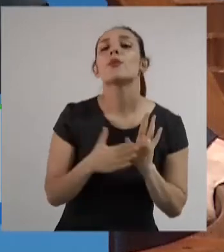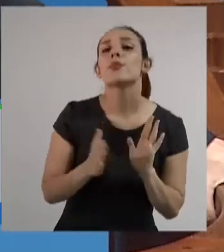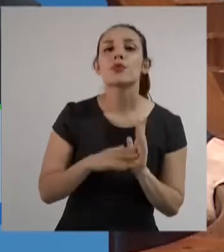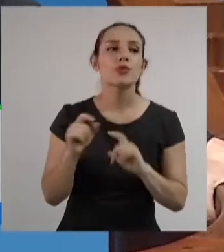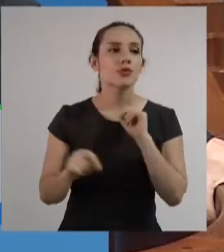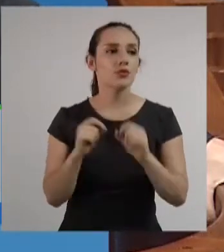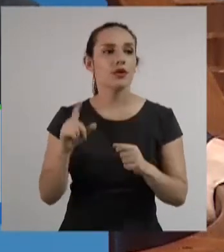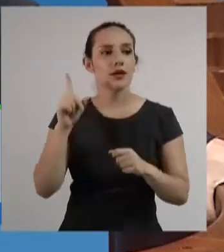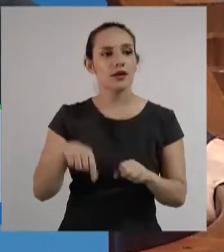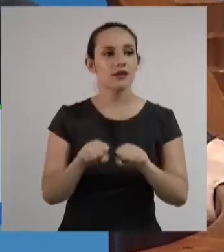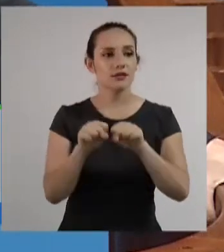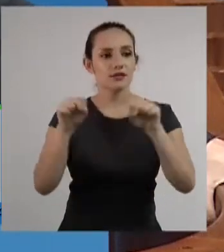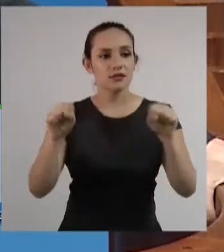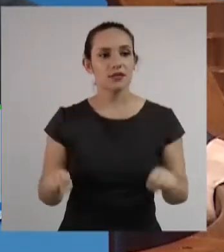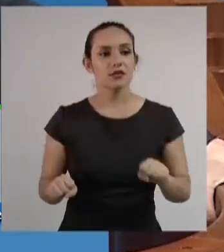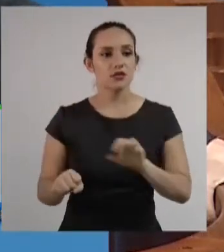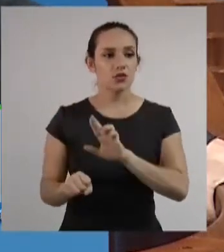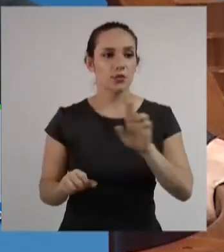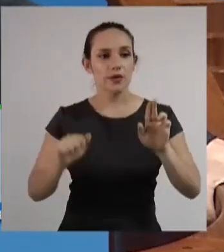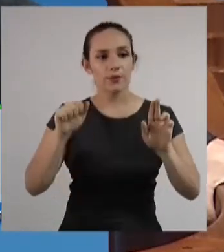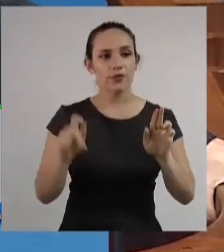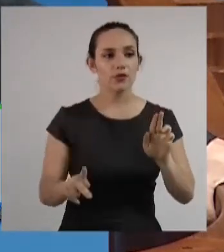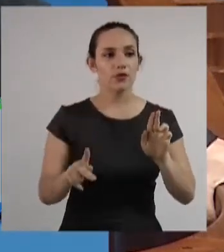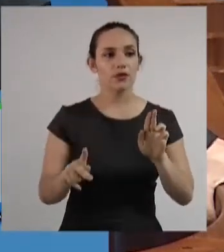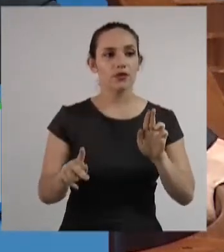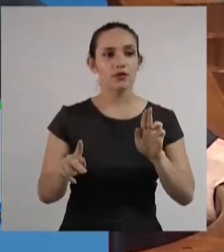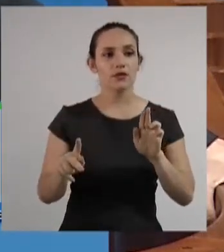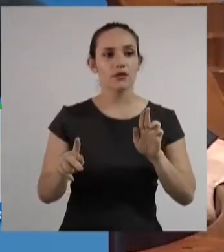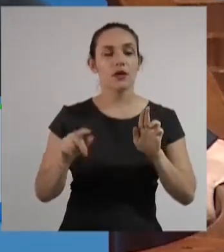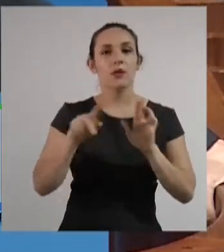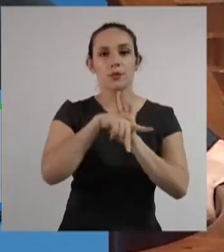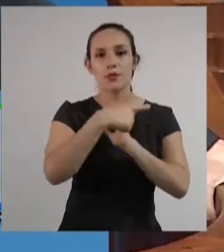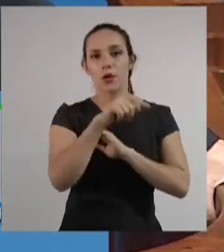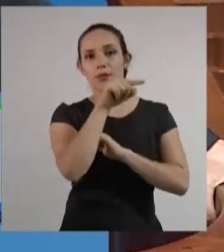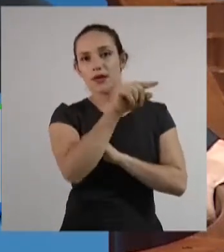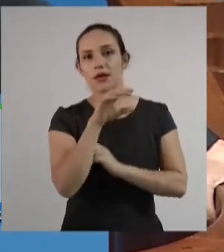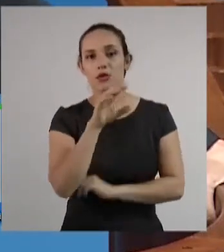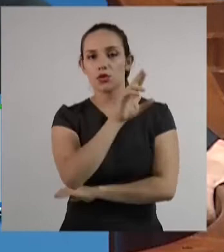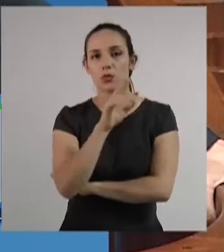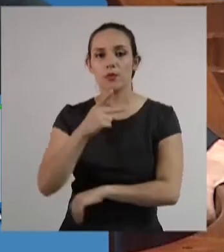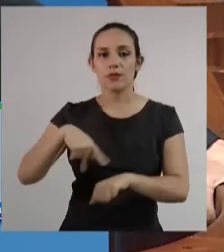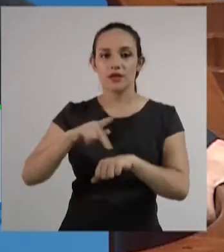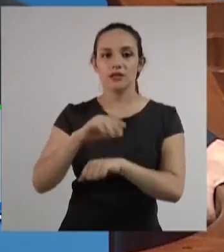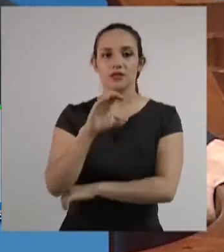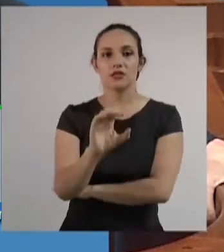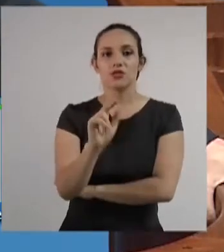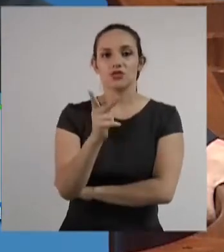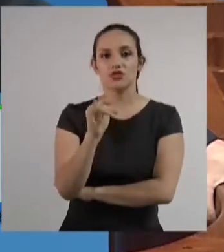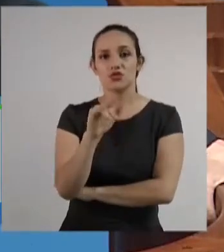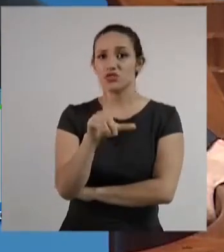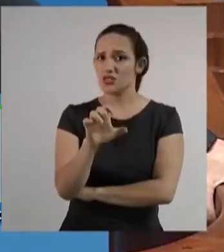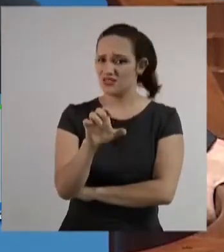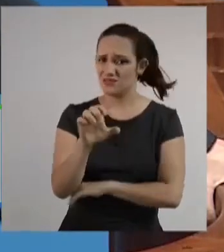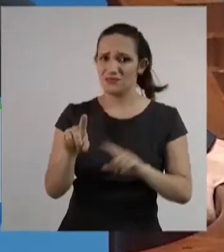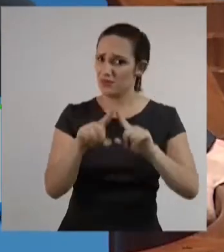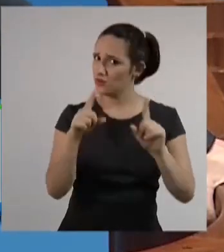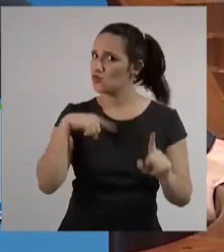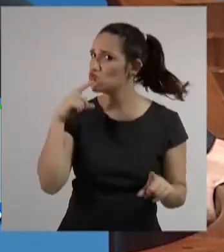é o sistema de aposentadoria que vigora hoje no Chile e que deu